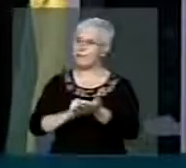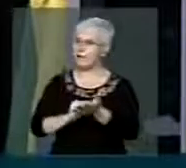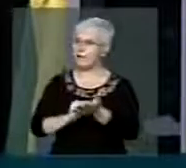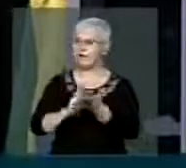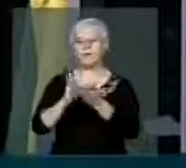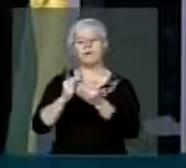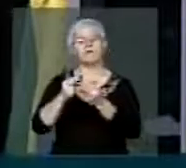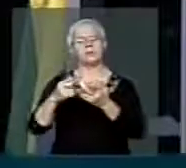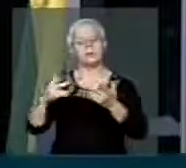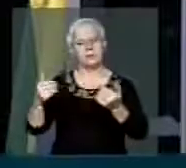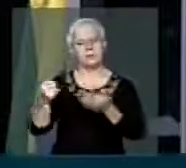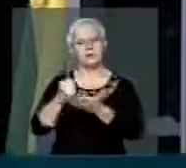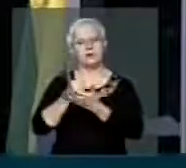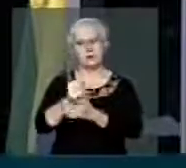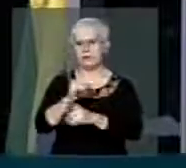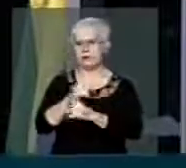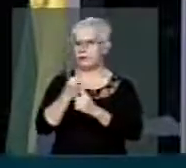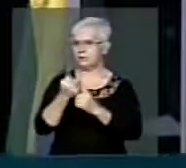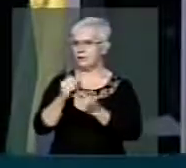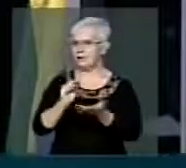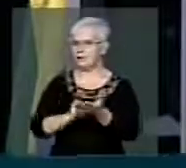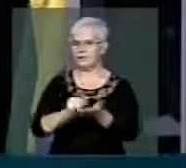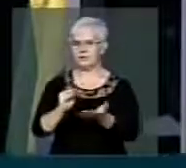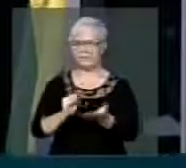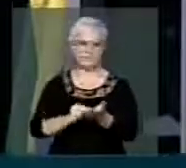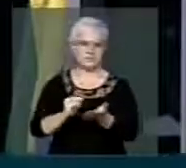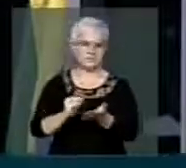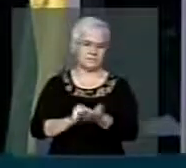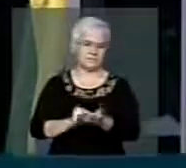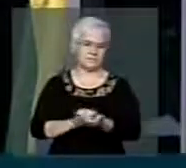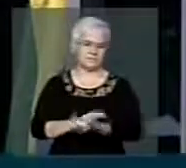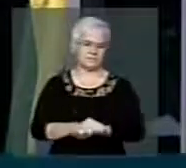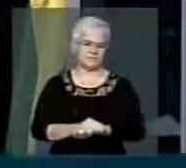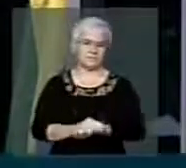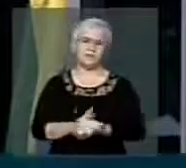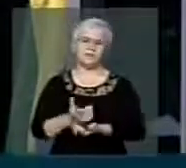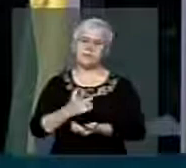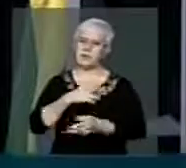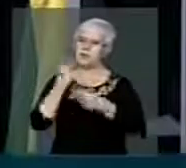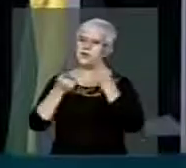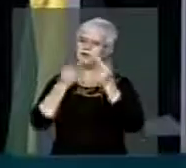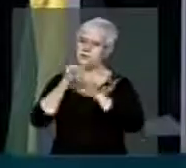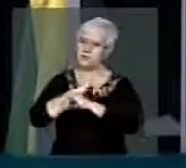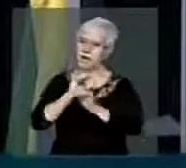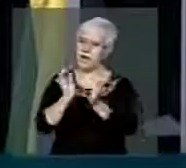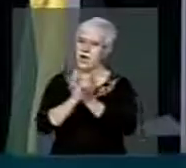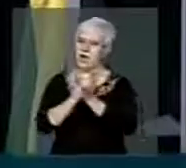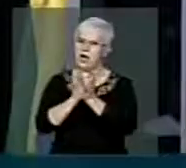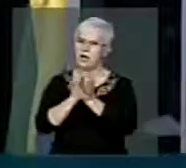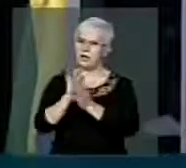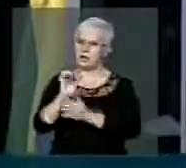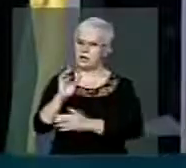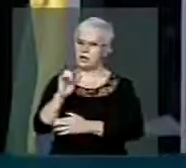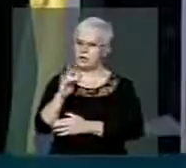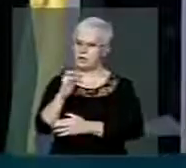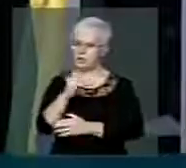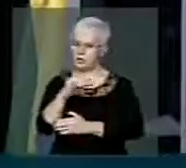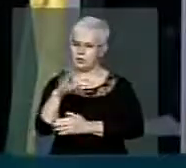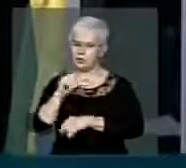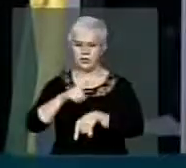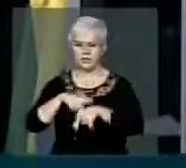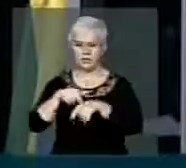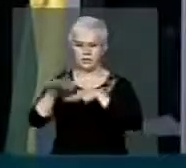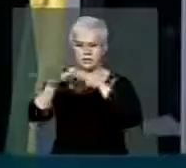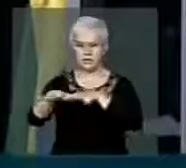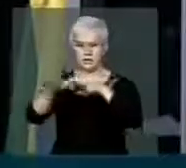sociedade. Não conseguimos, infelizmente, senhor presidente, mesmo com a fala do Executivo, na época das